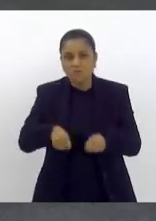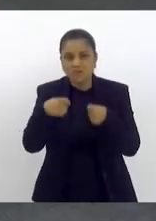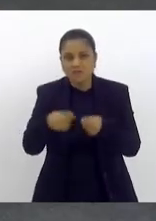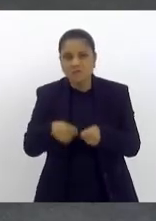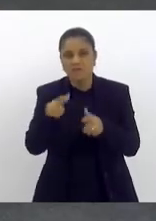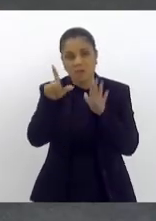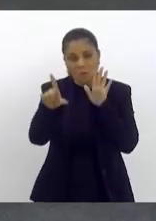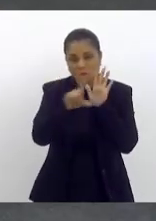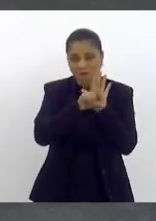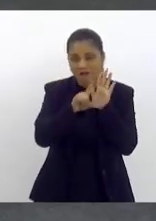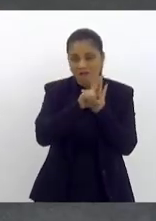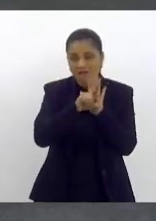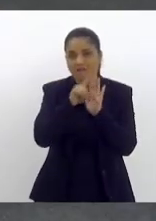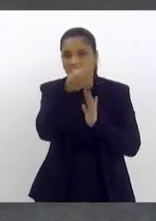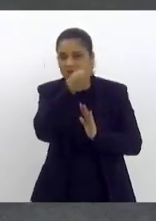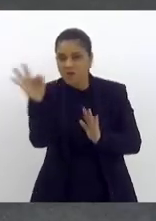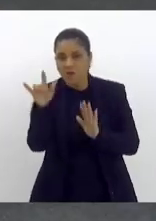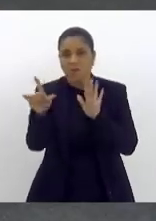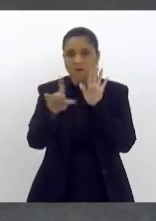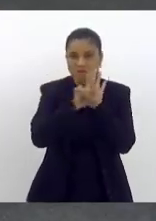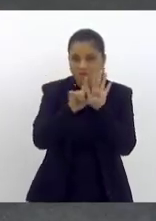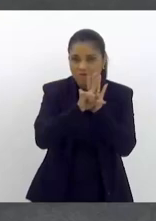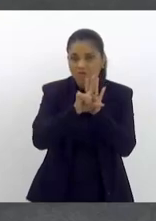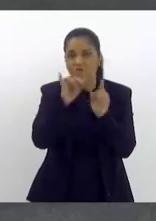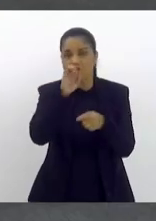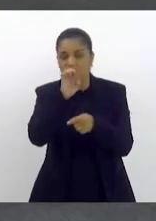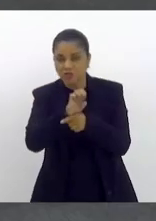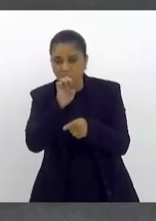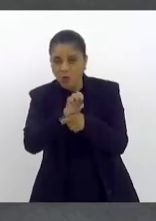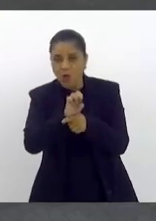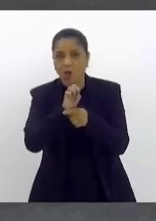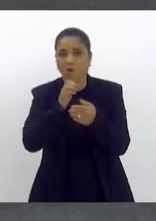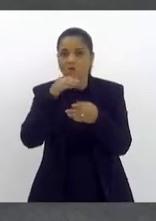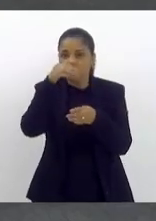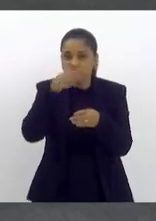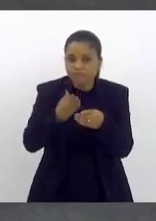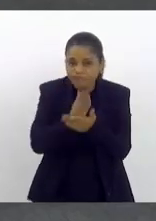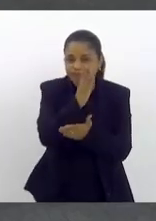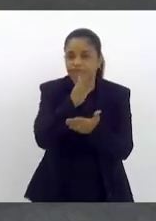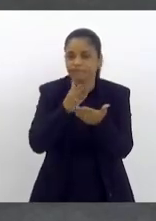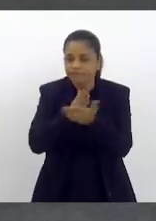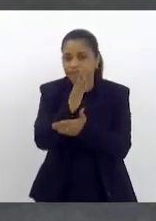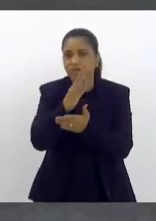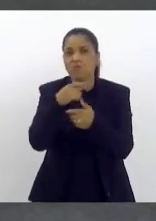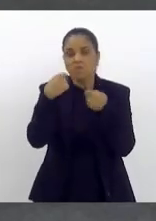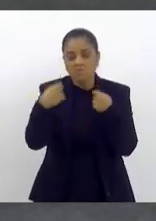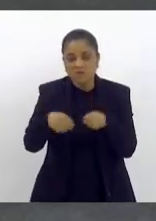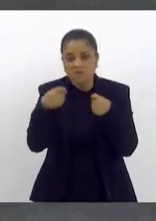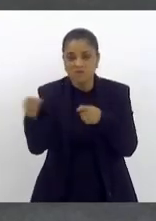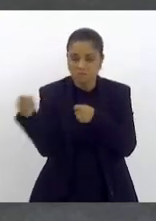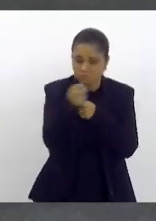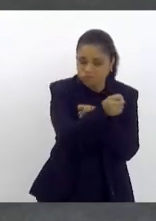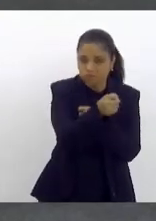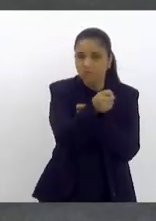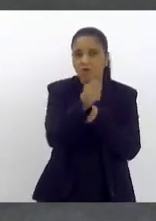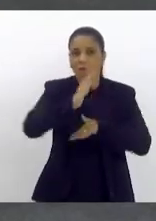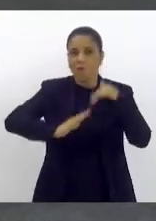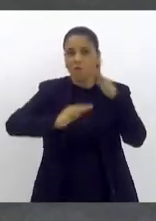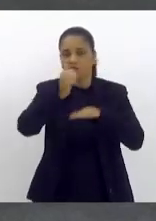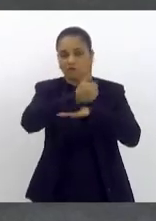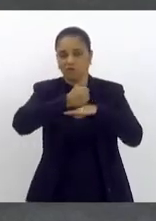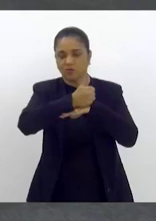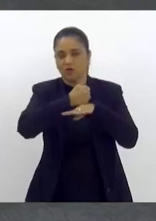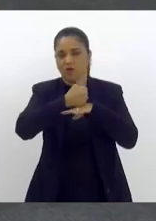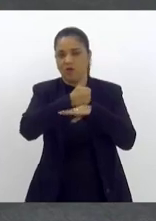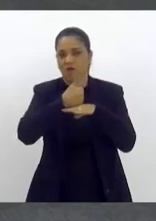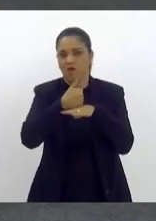Tem uma lei estadual que já está em vigor, que prevê esses profissionais na rede. Vamos inseri-los. Eu tenho